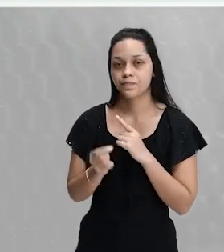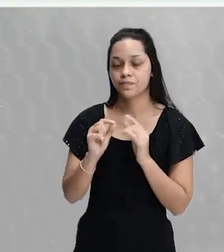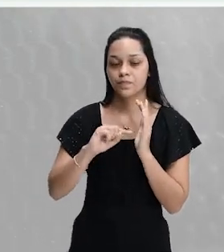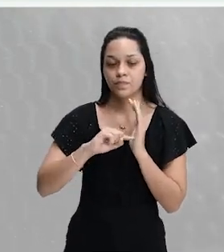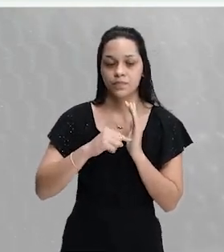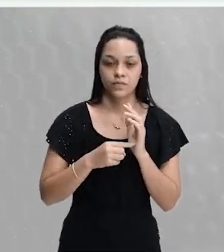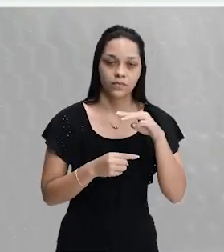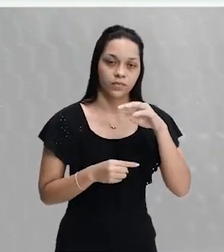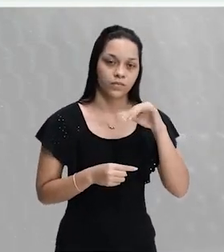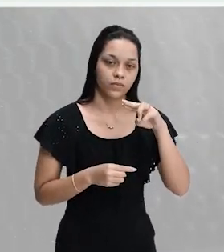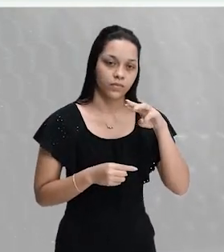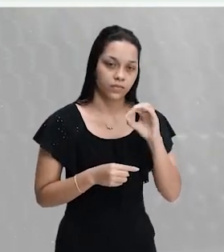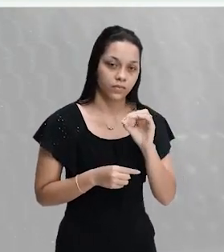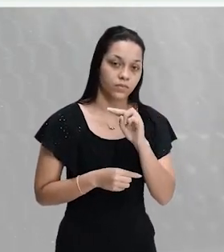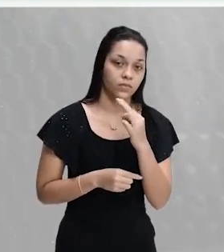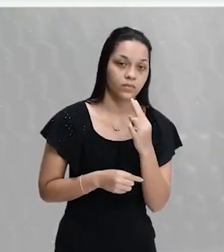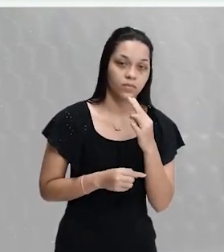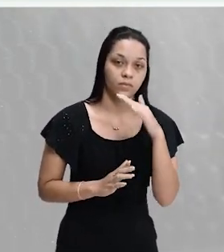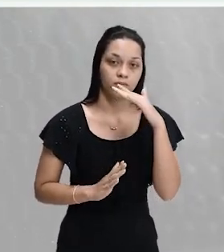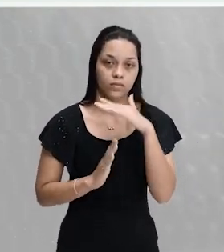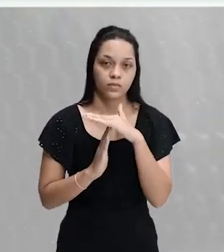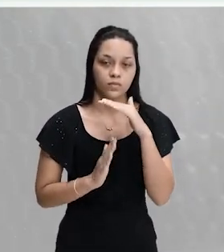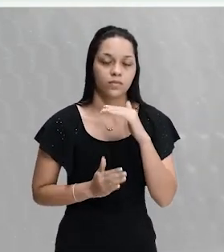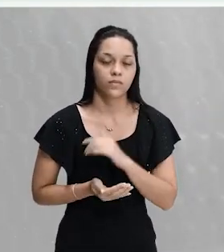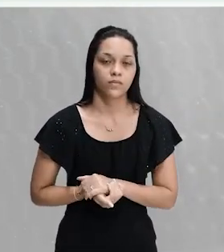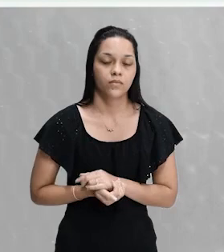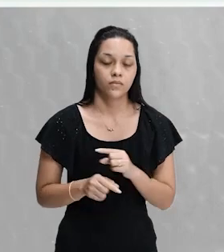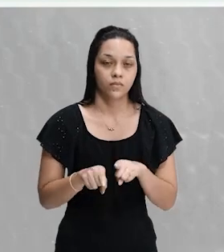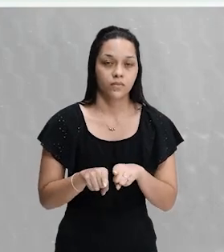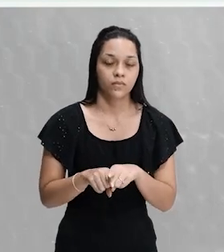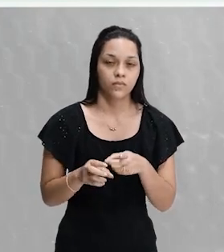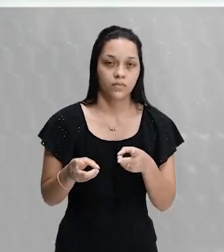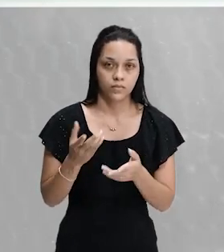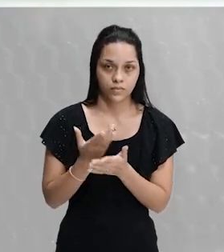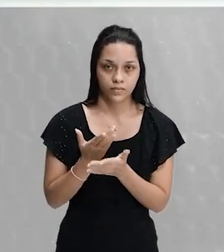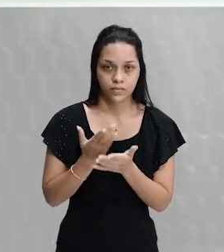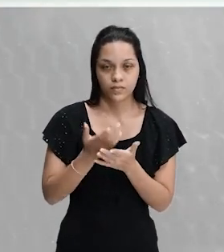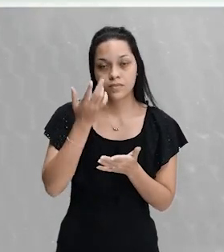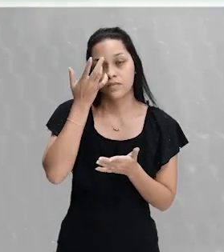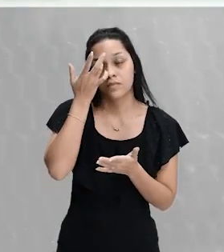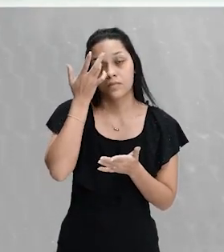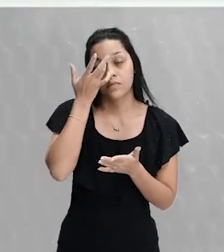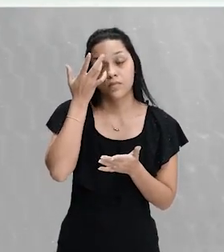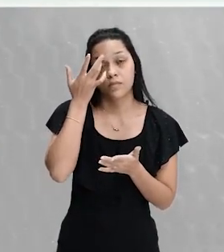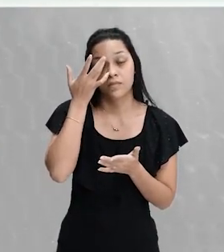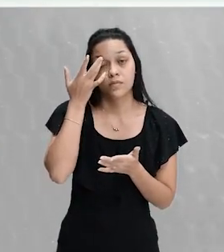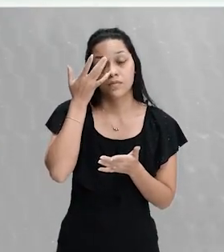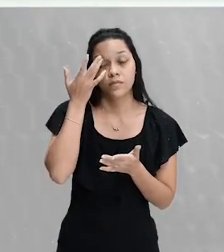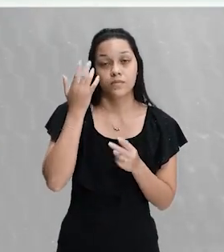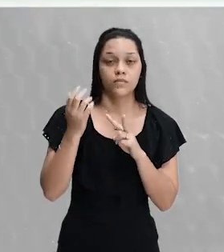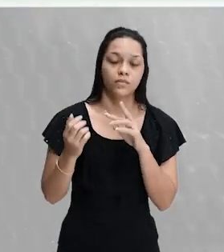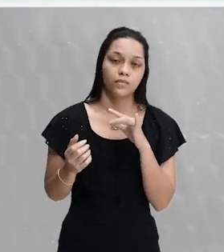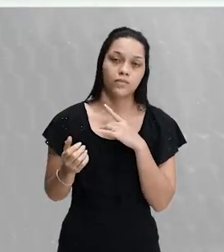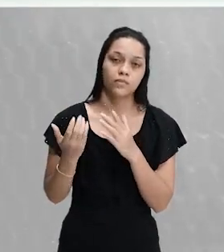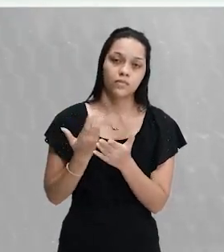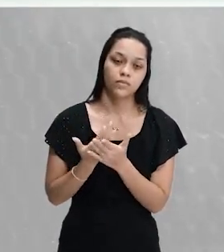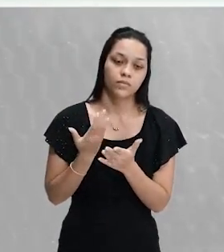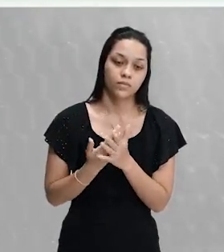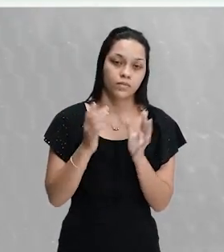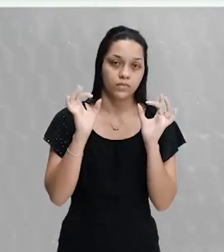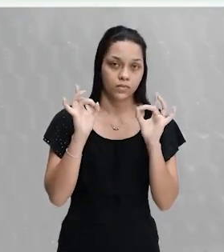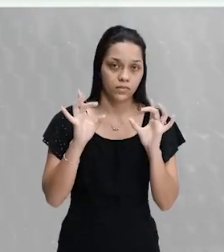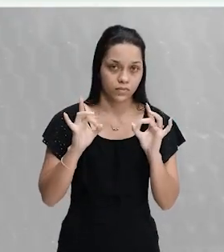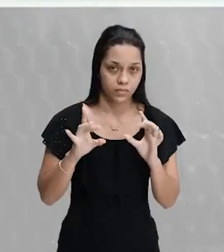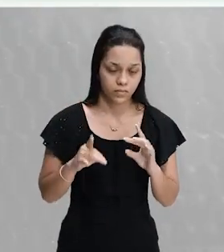chama de ponto mínimo ou ponto máximo. A gente vai ver quando estudar vértice da função quadrática, a gente vai ter uma aula especial para